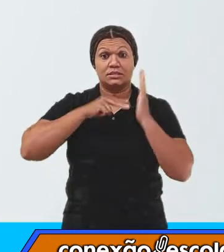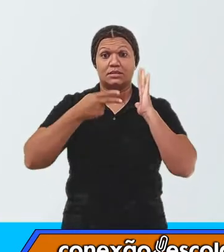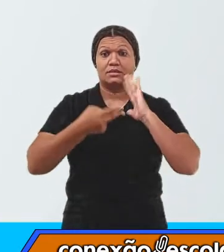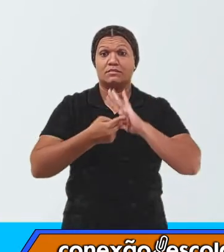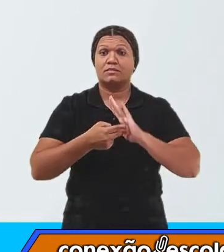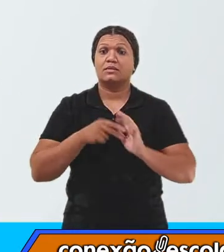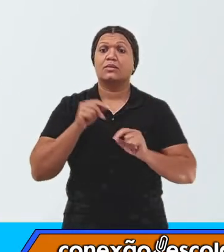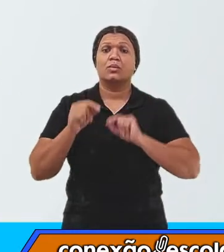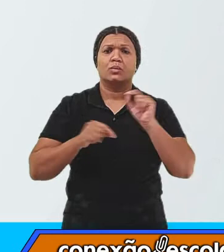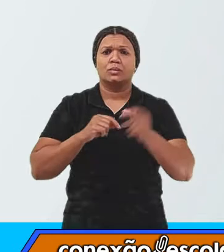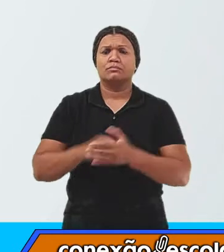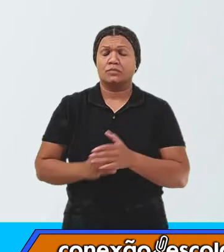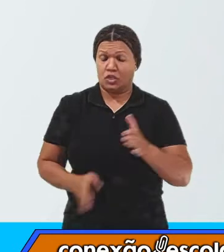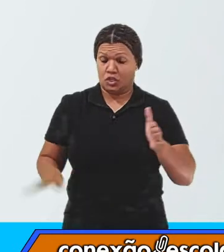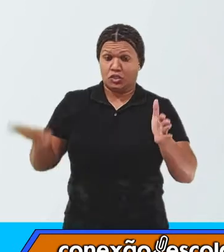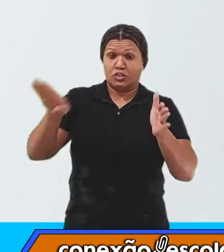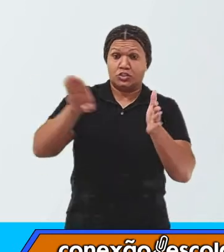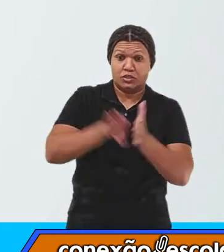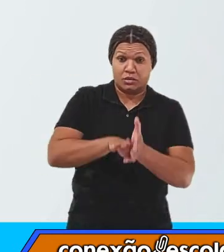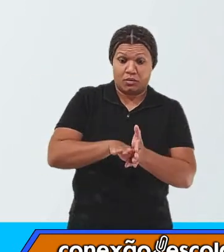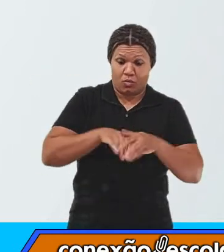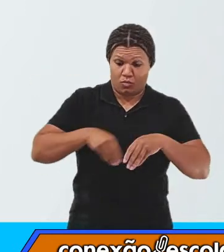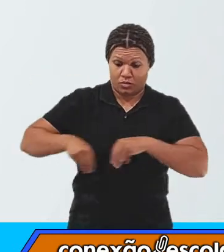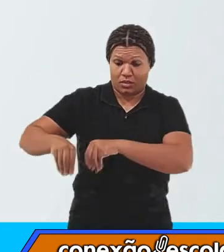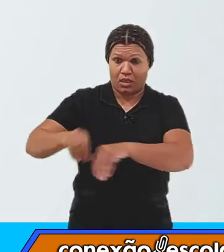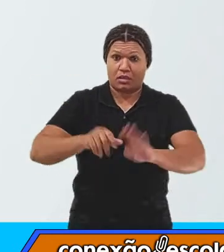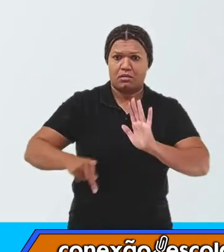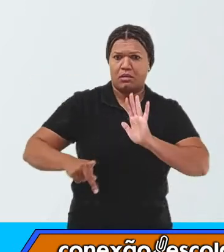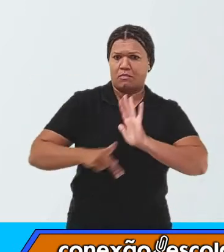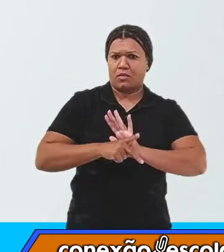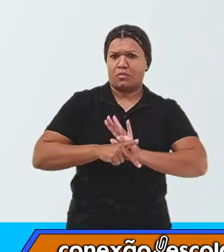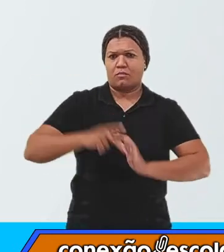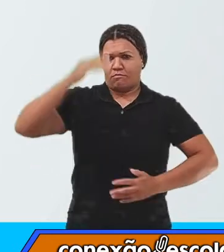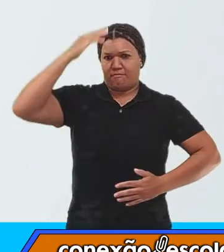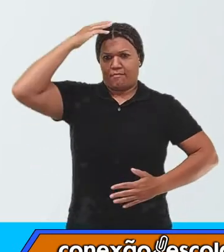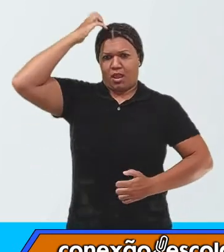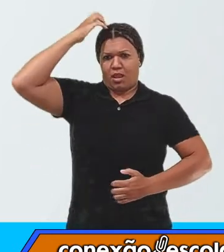português significa chegaram à terra dos macacos.